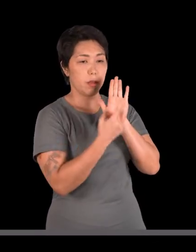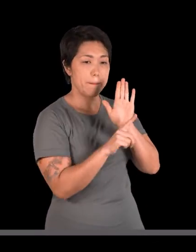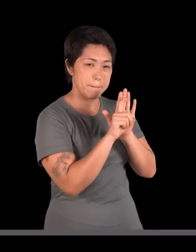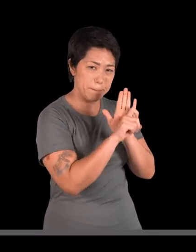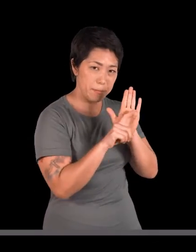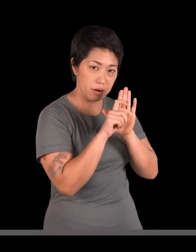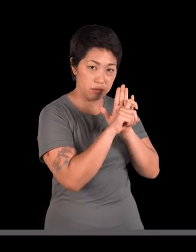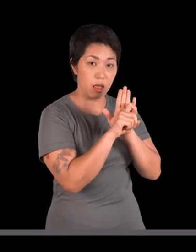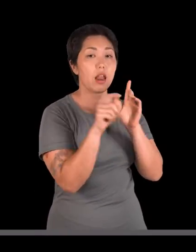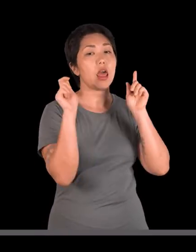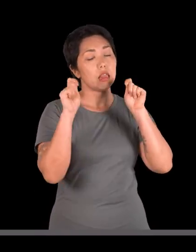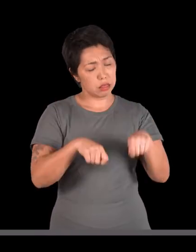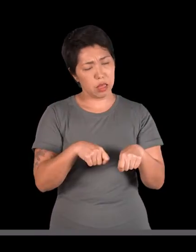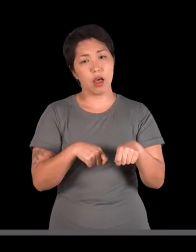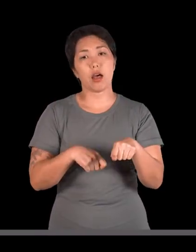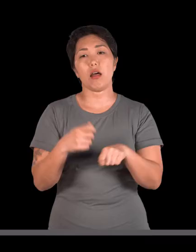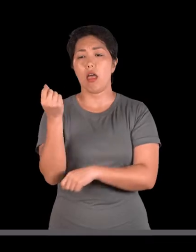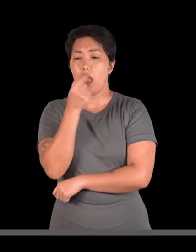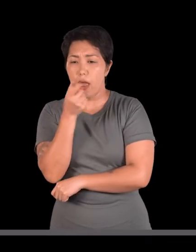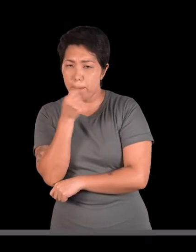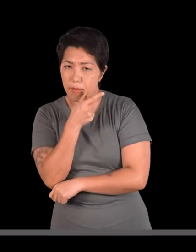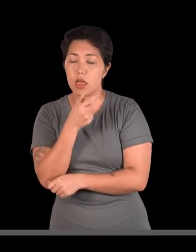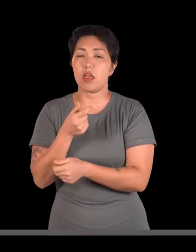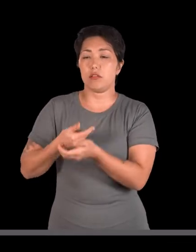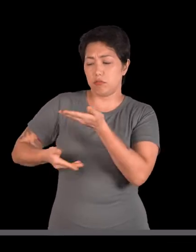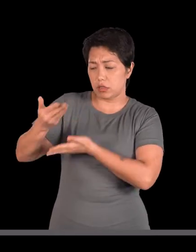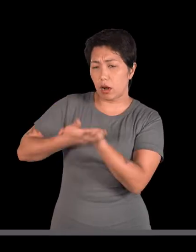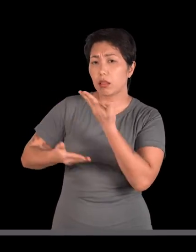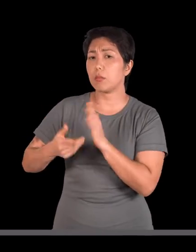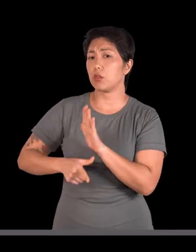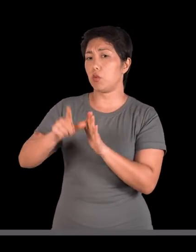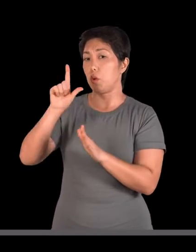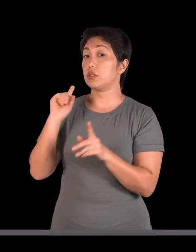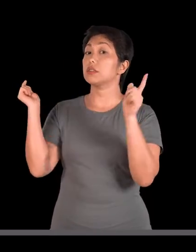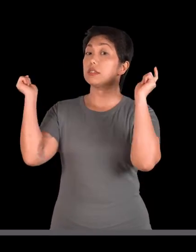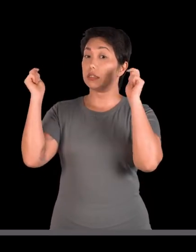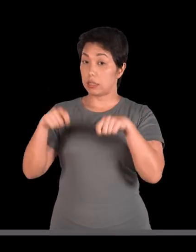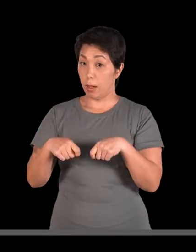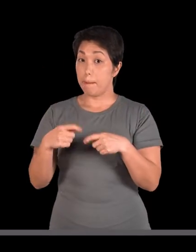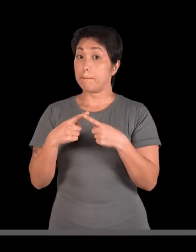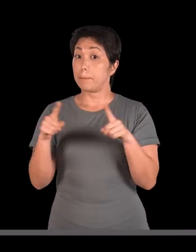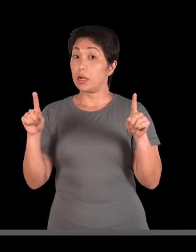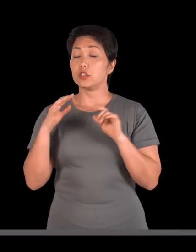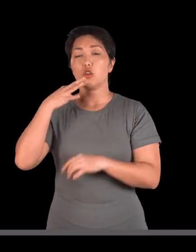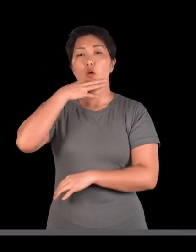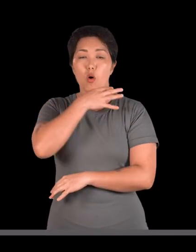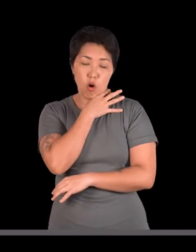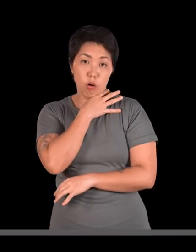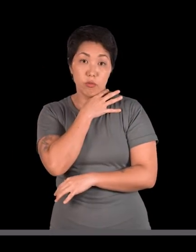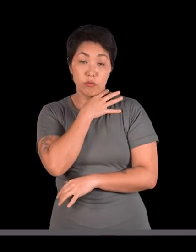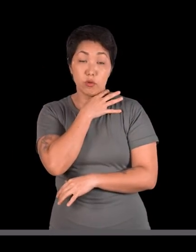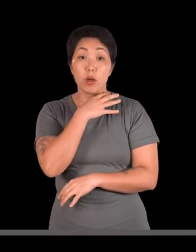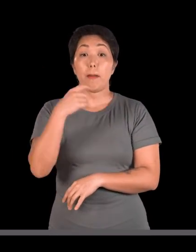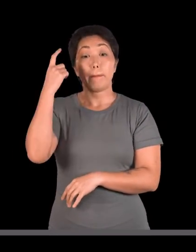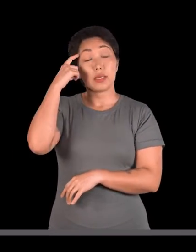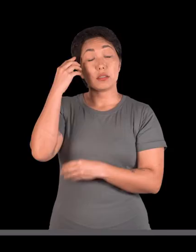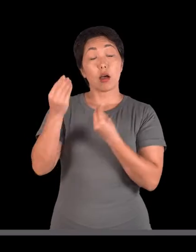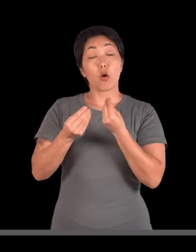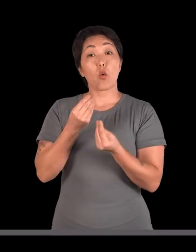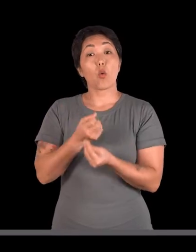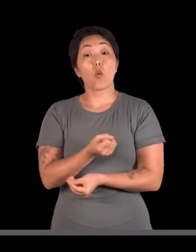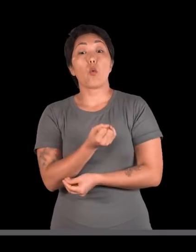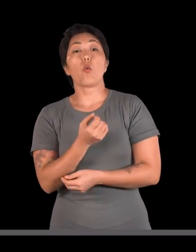bactéria. Então, que é possível ser tratada com antibiótico também, mas é claro, tudo também influencia no tempo de início